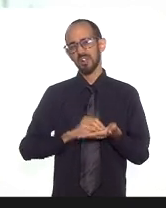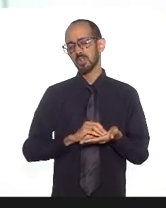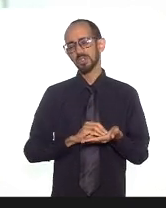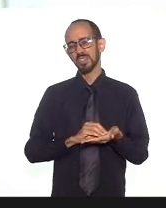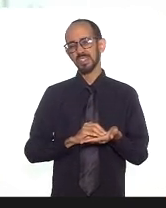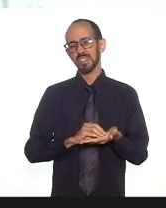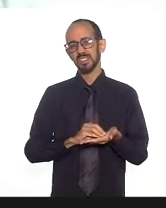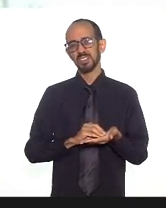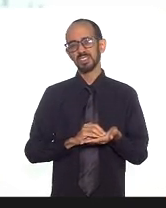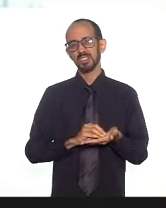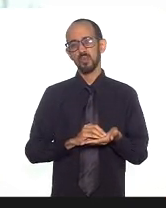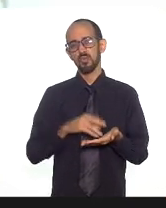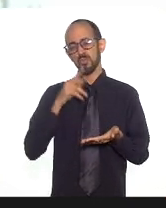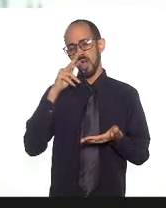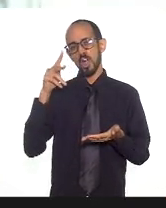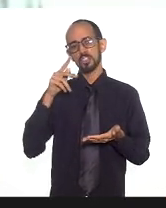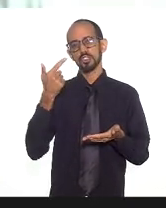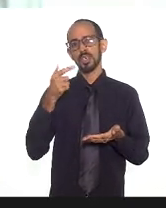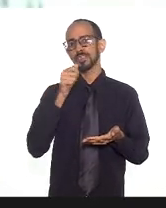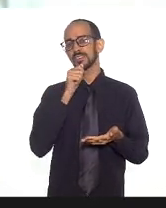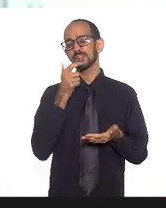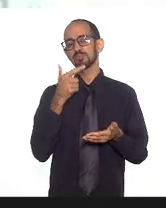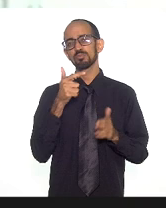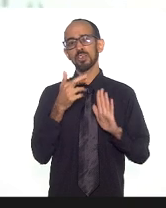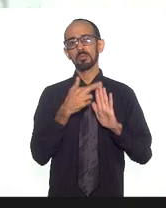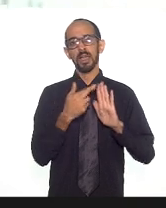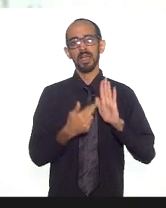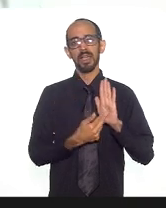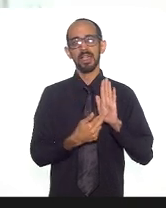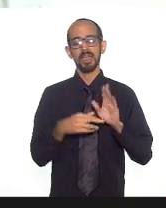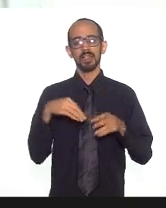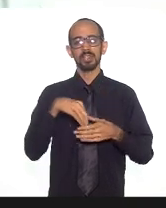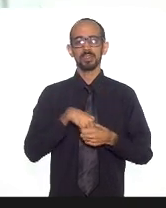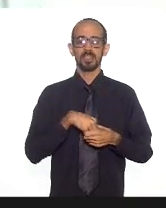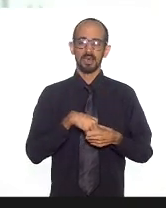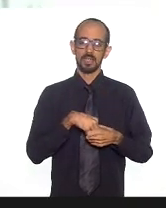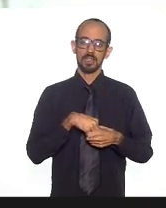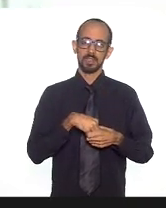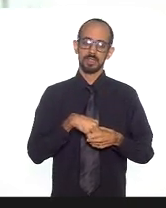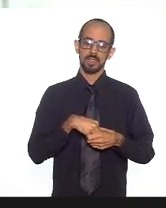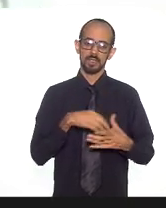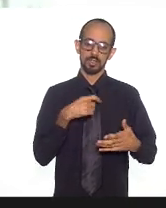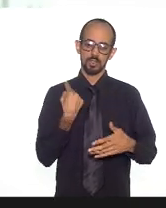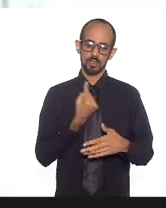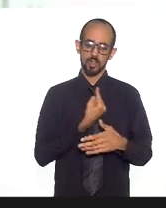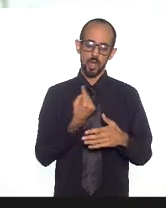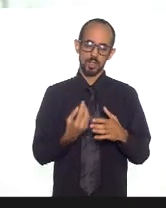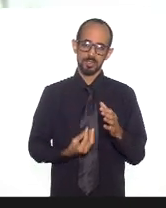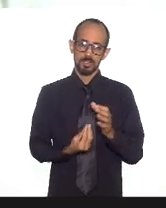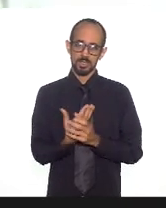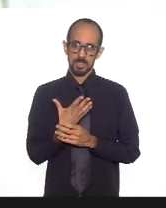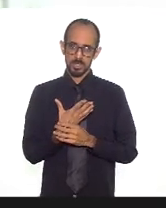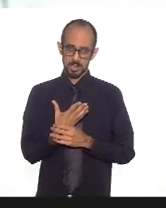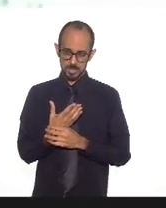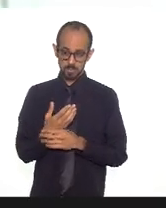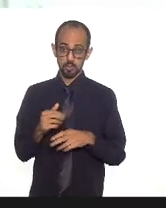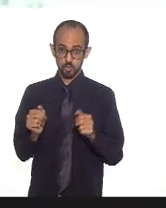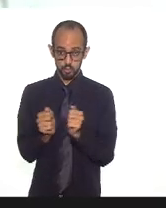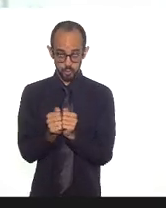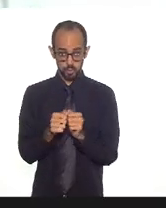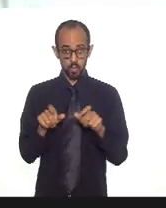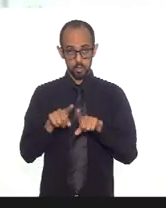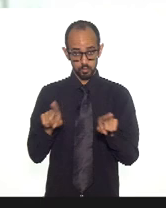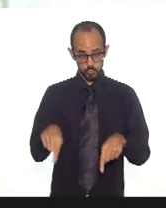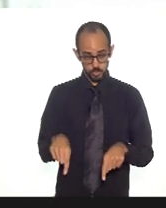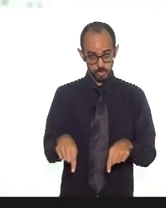regulamentado o que está previsto em lei. Nós avançamos numa portaria conjunta, essa portaria foi elaborada com ampla participação dos servidores, ela está pronta,